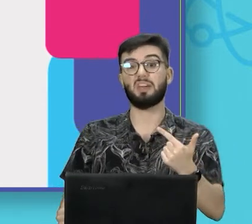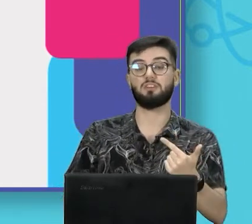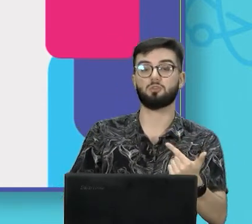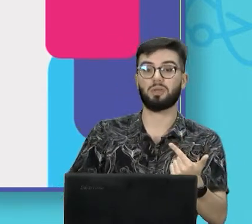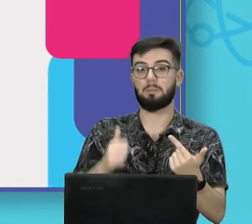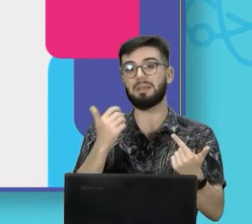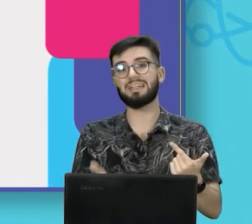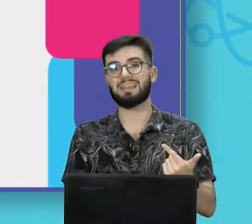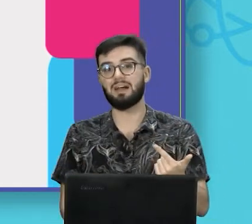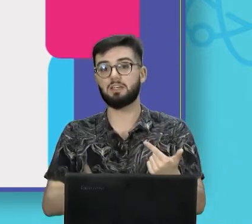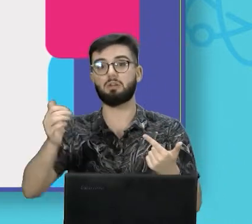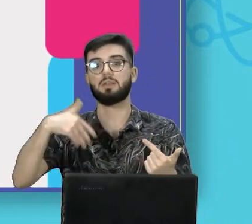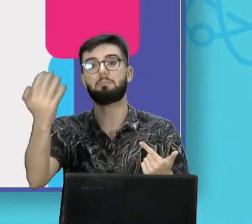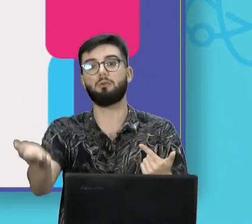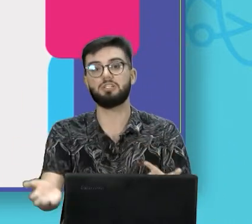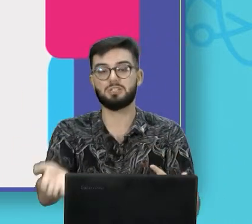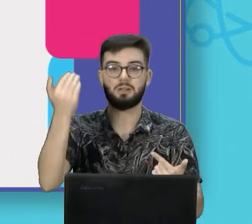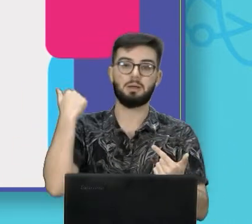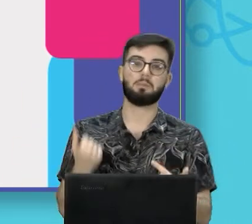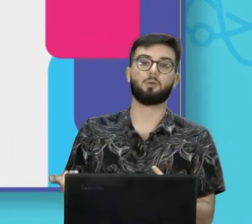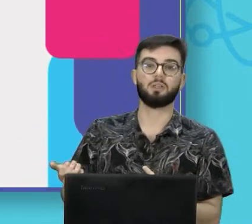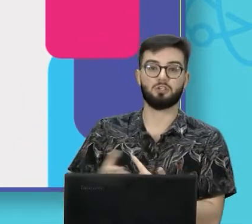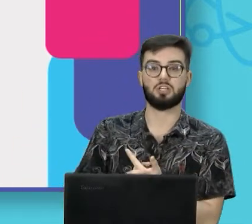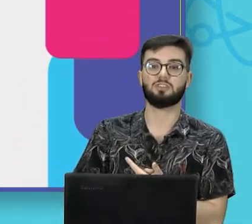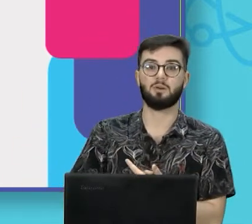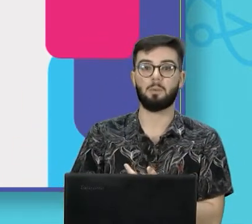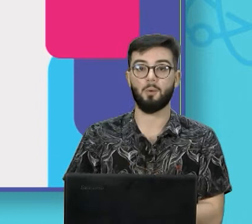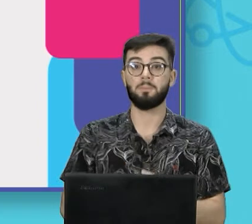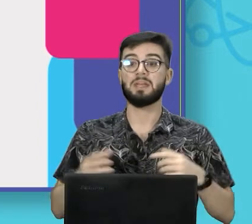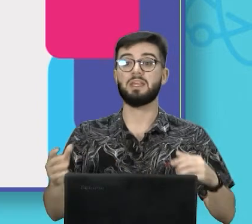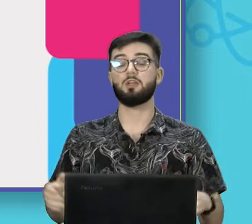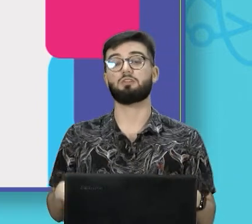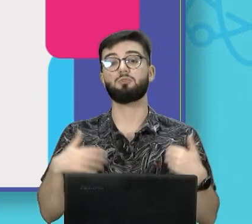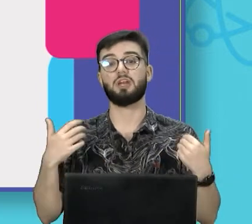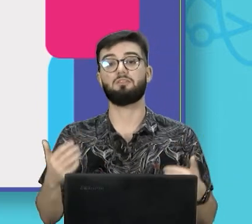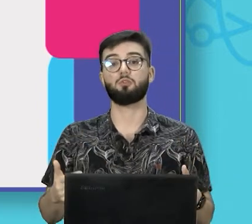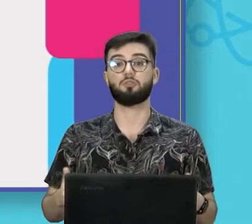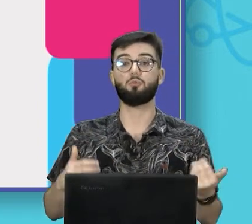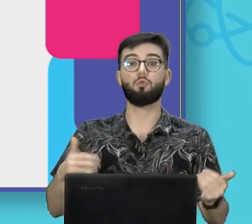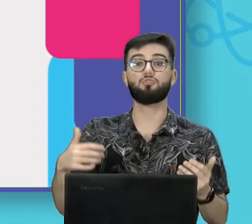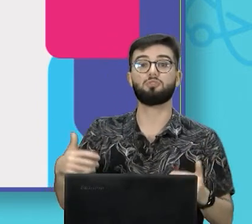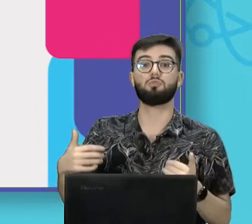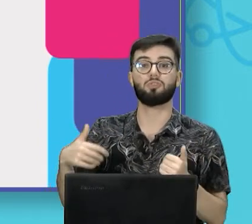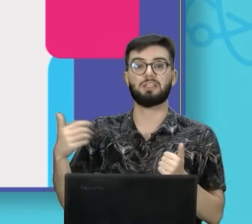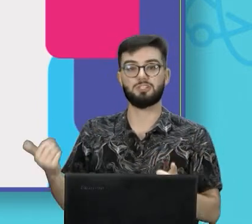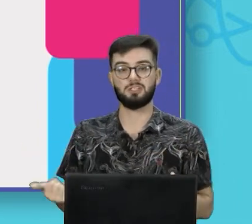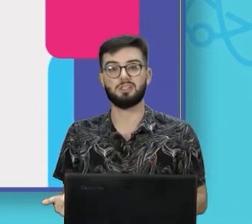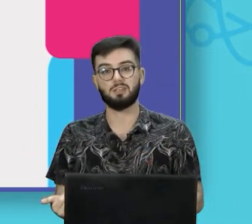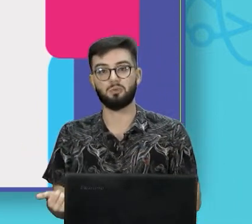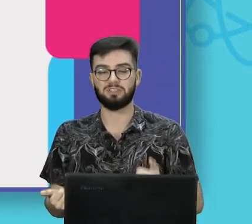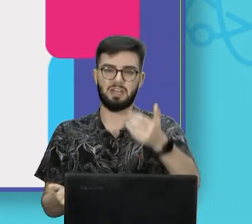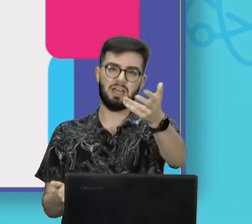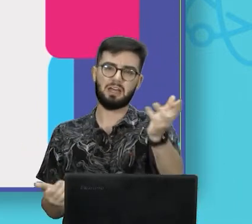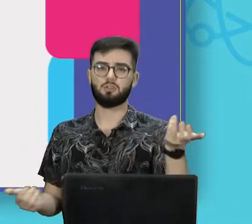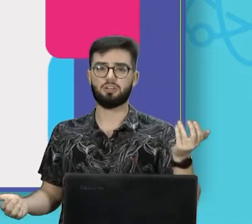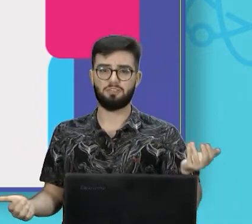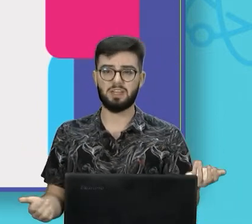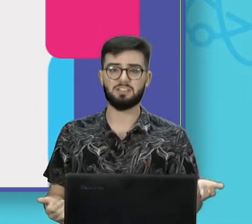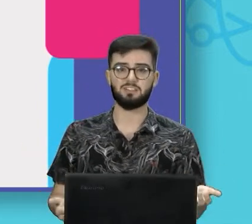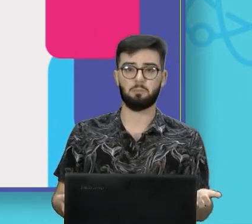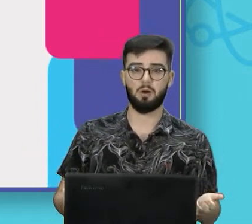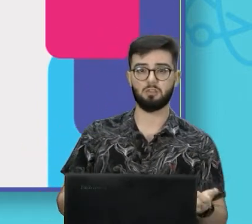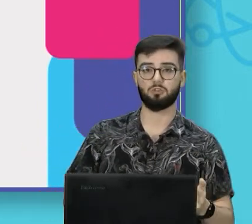ando no meio interventor que era militar e trabalhar em Paulista para comandar o estado de São Paulo e aí nós vamos ter a revolução constitucionalista de 32